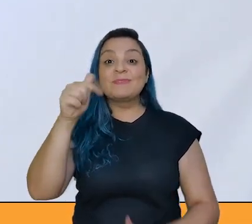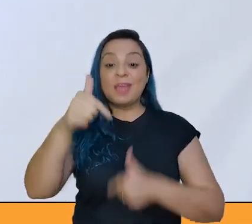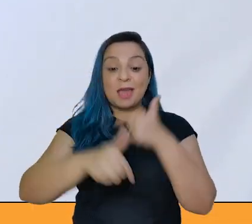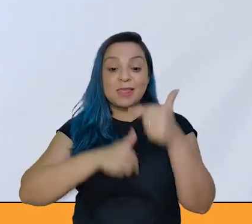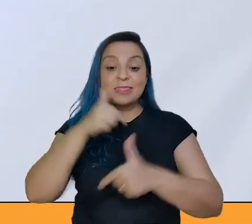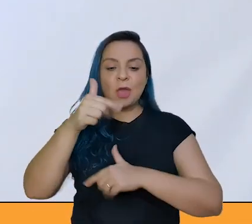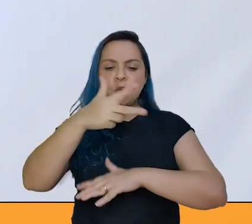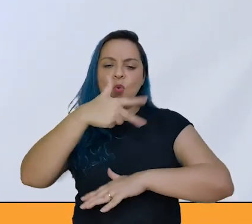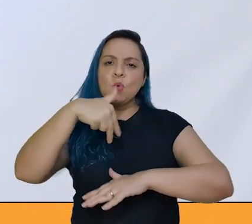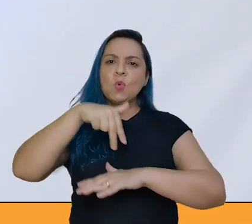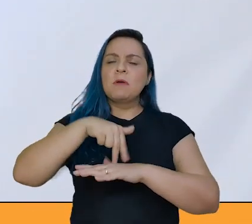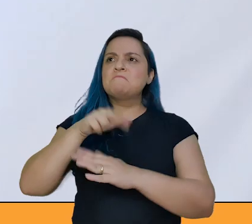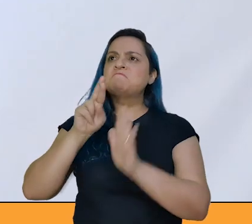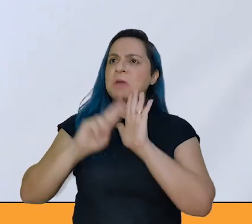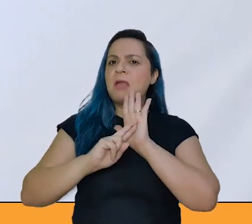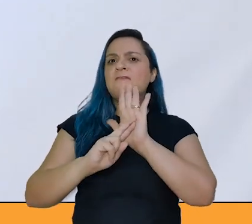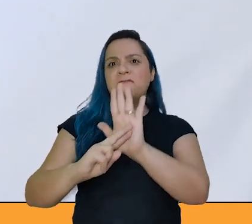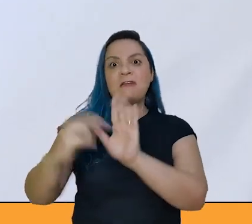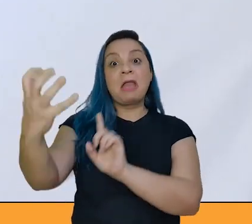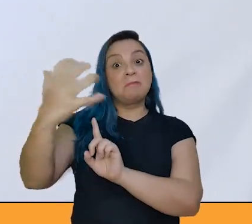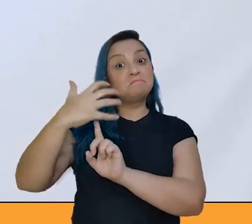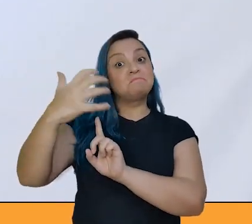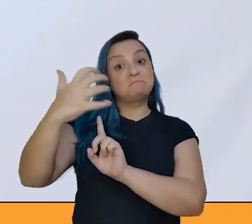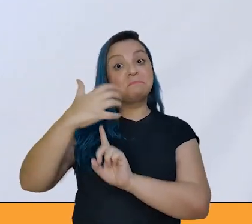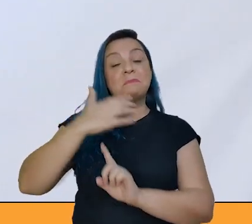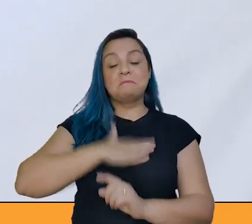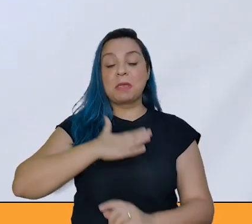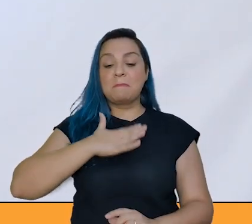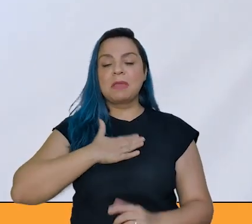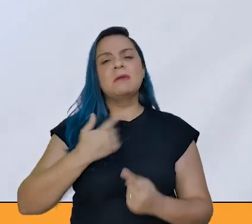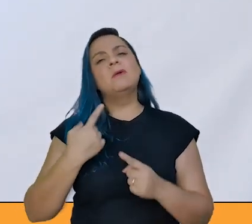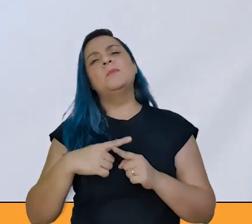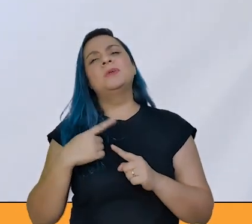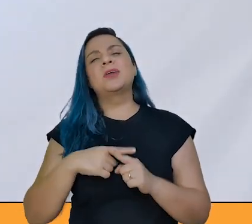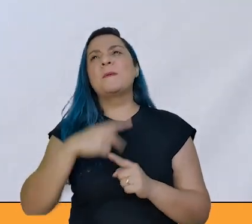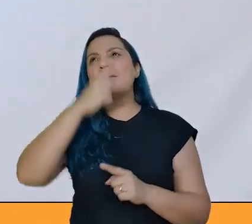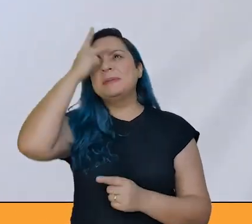me traz assim, muita referência, porque é uma pessoa que eu